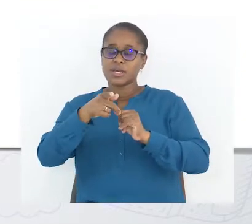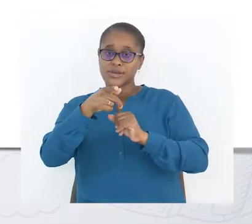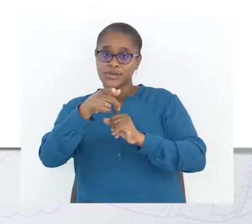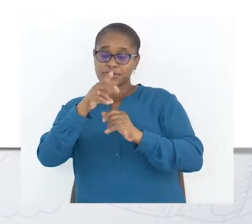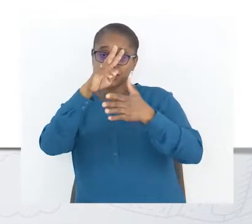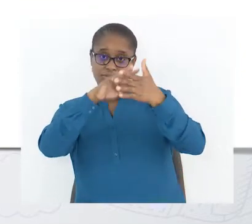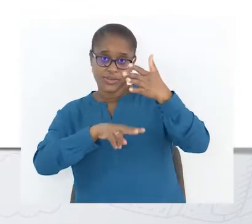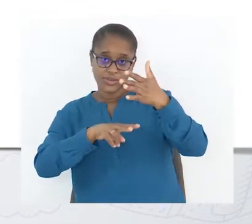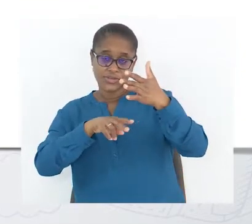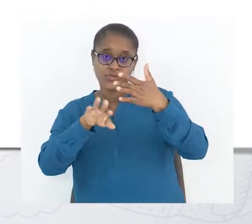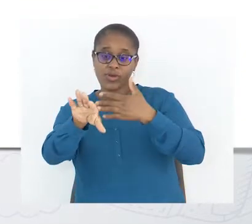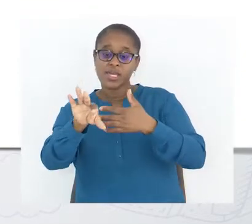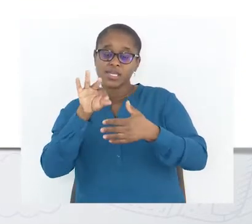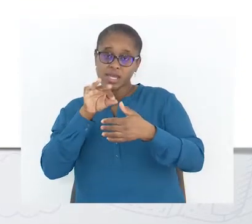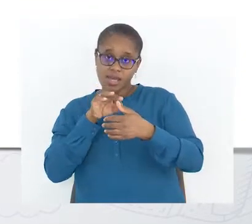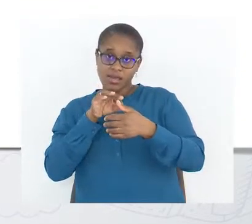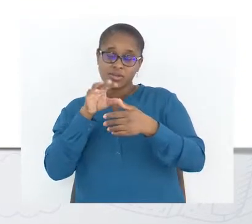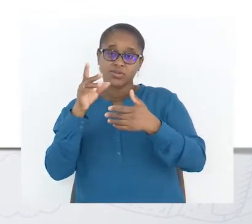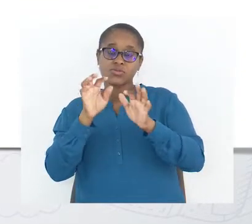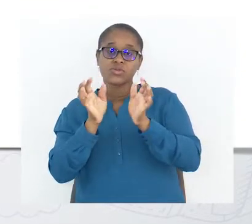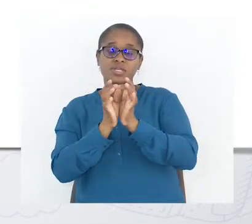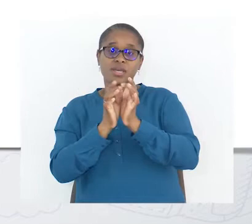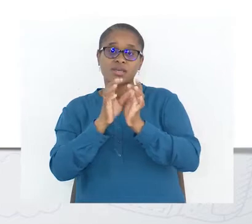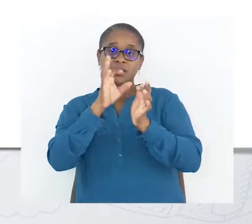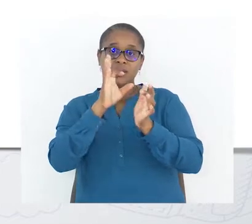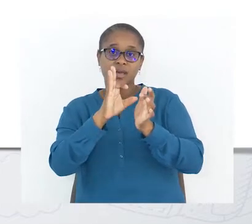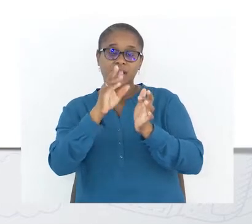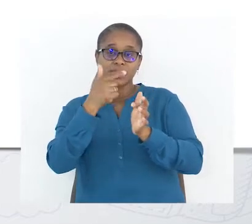Este texto foi retirado no site